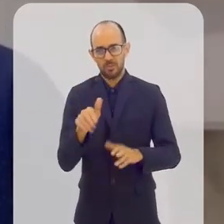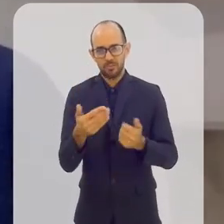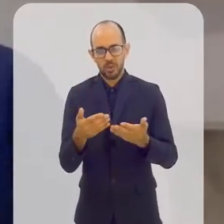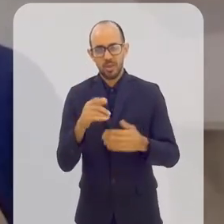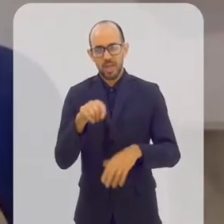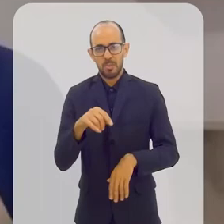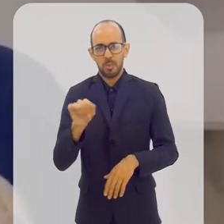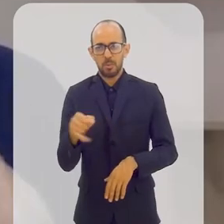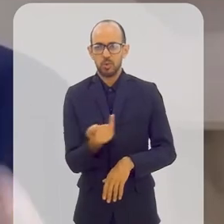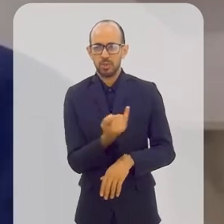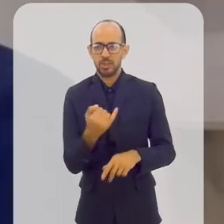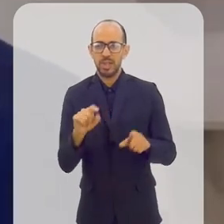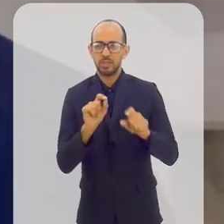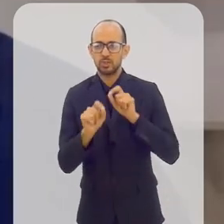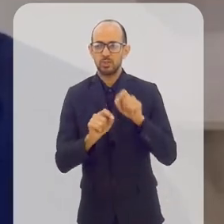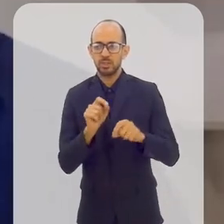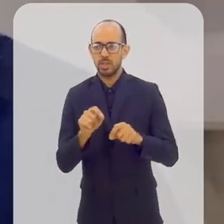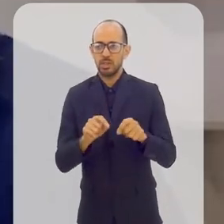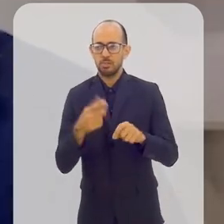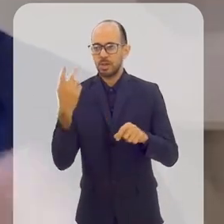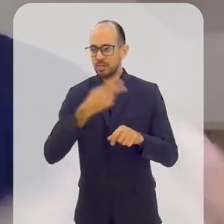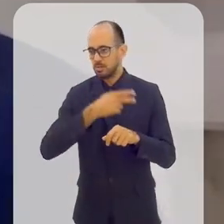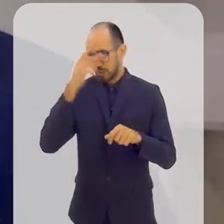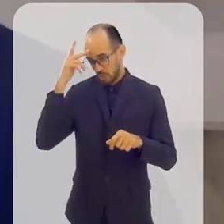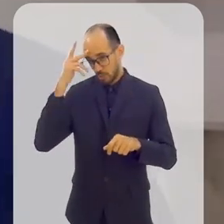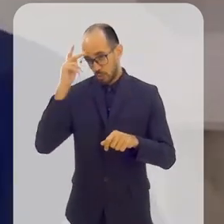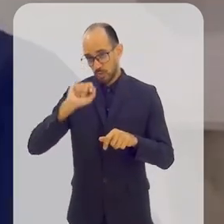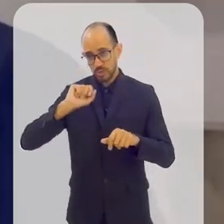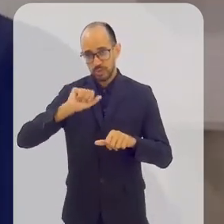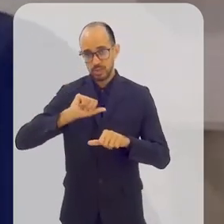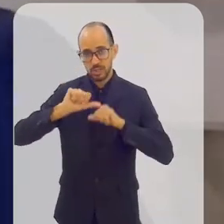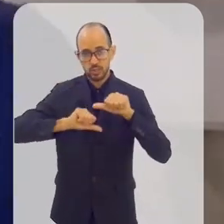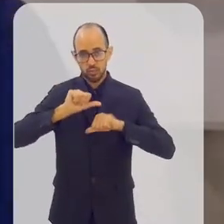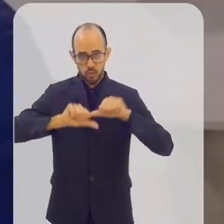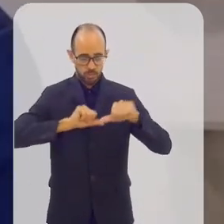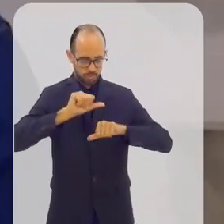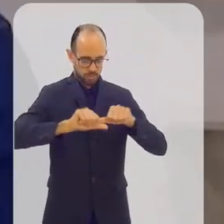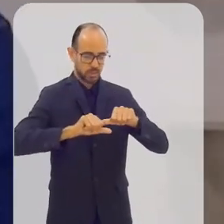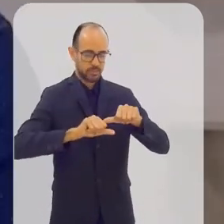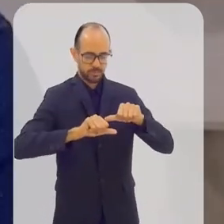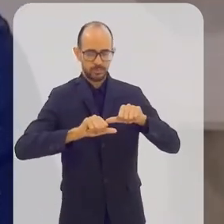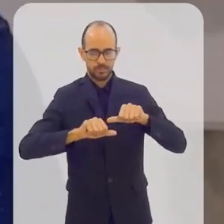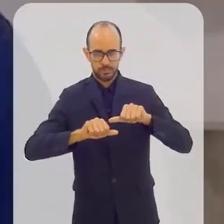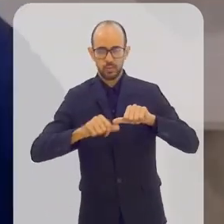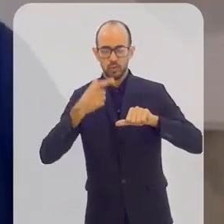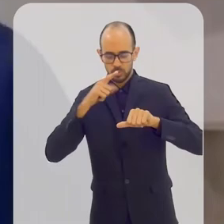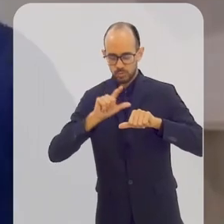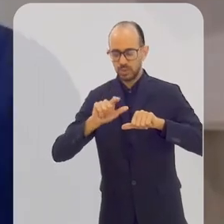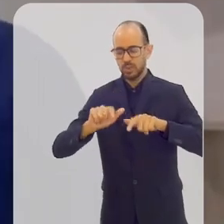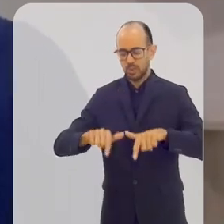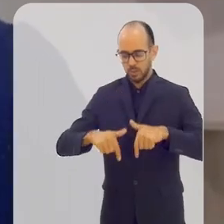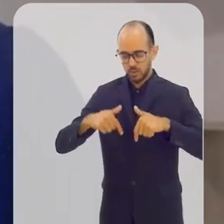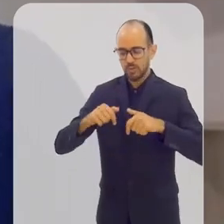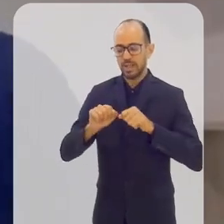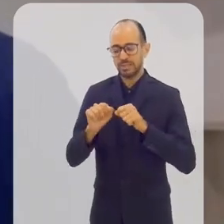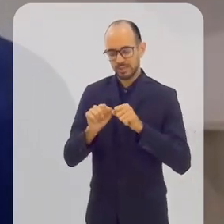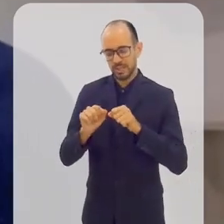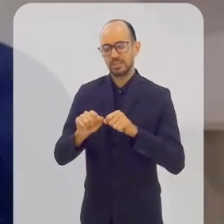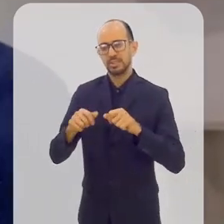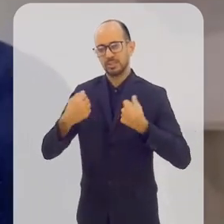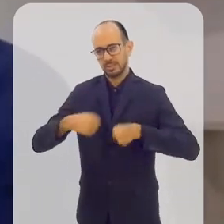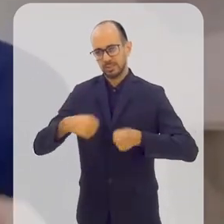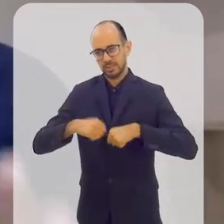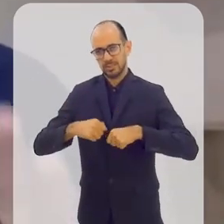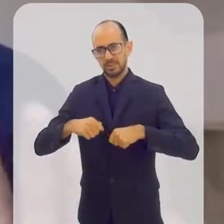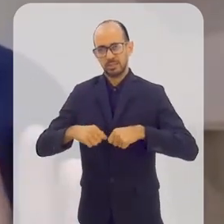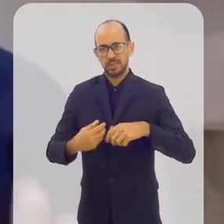zero, ele é uma oportunidade para que as pessoas e os espaços se transformem e atendam essas necessidades que vão sendo